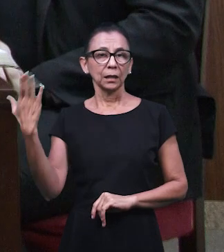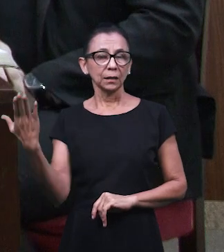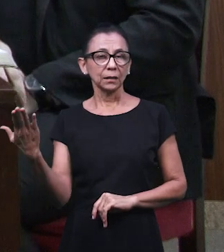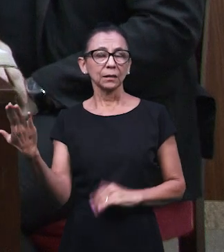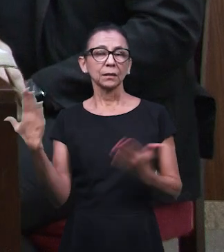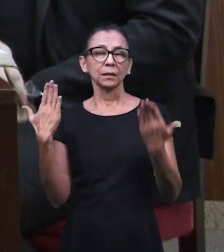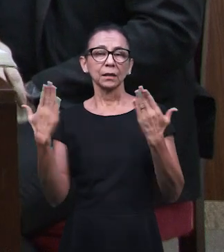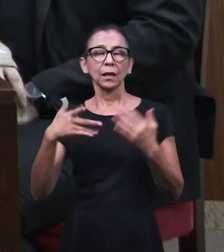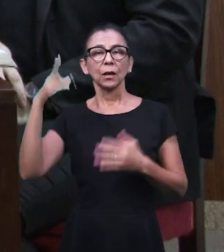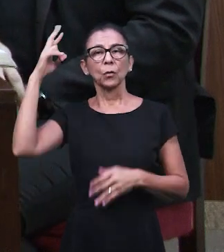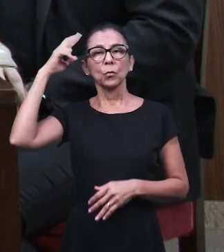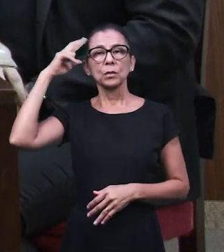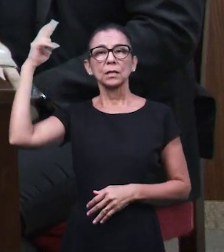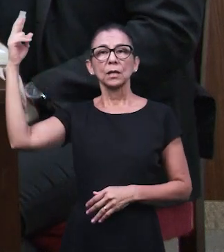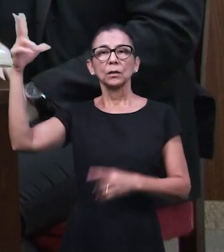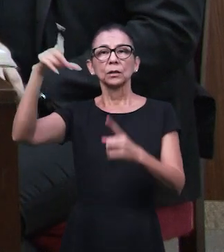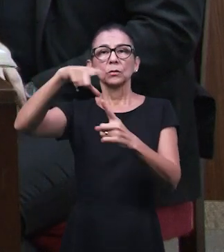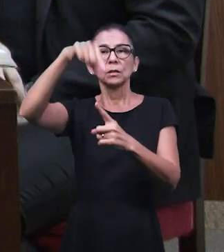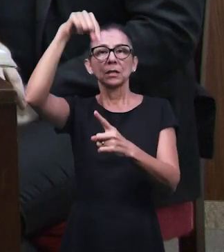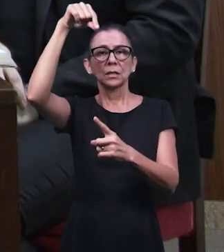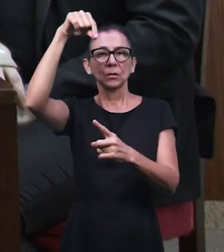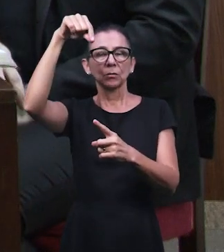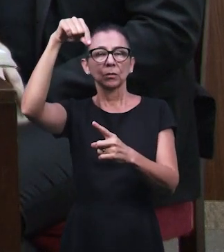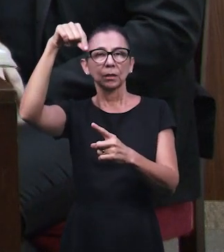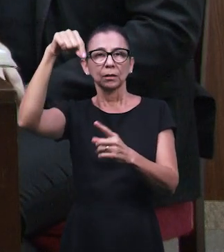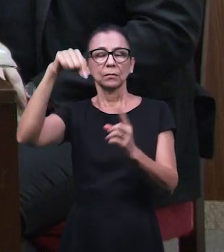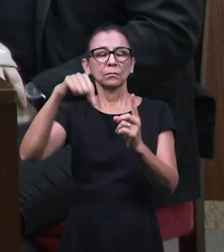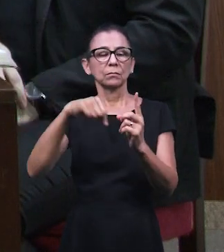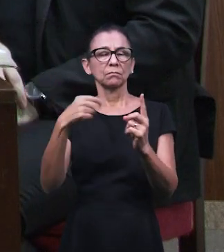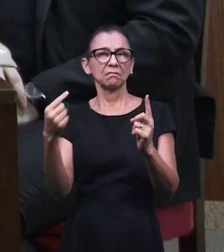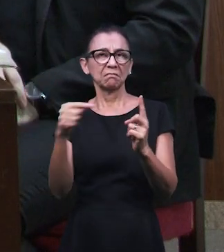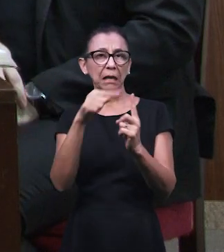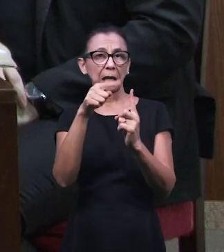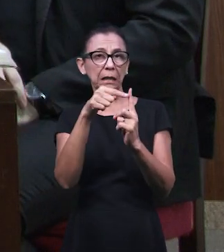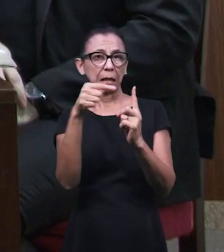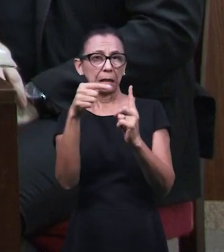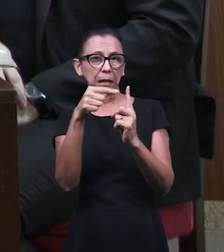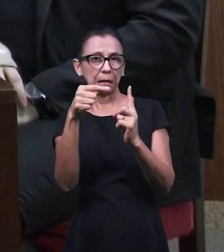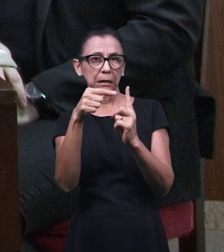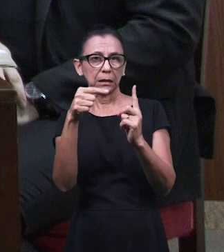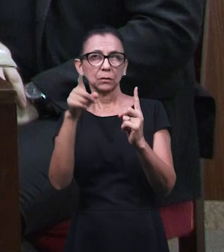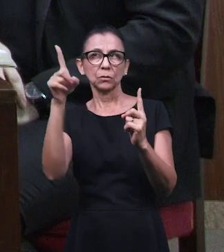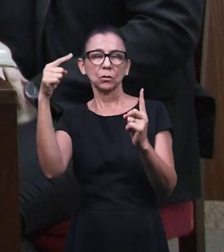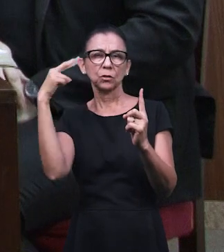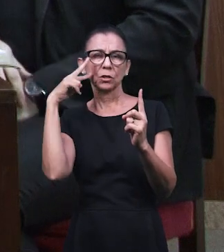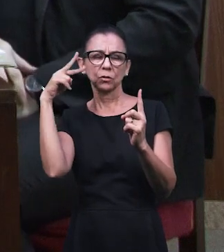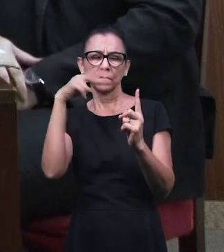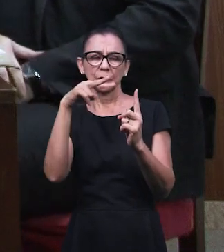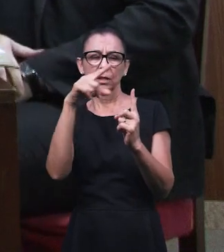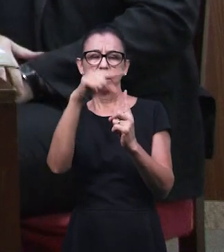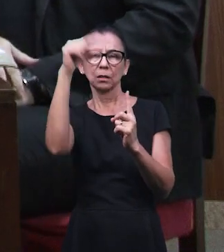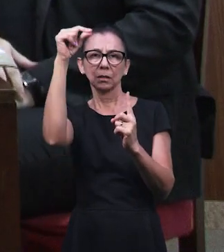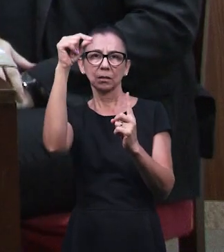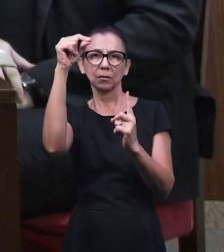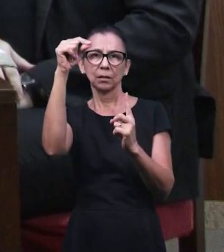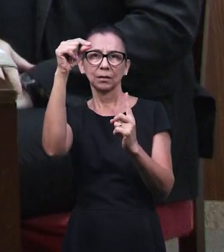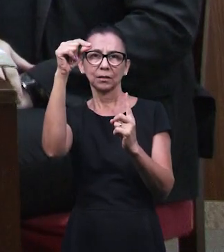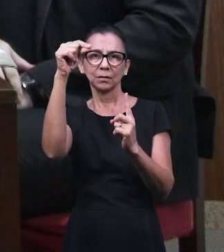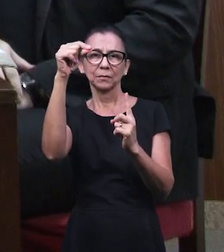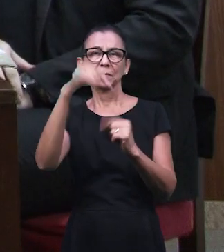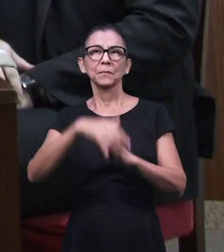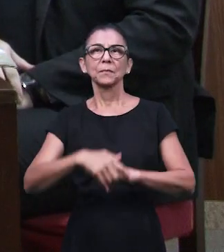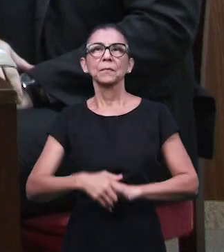segundo a presciência de Deus Pai. Antes de tudo, né? E também, quando a gente pensa nos cedros do